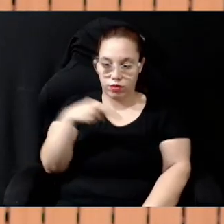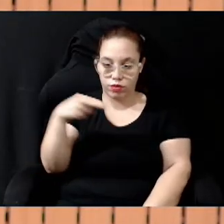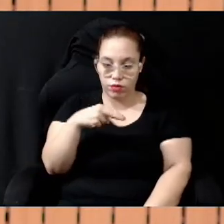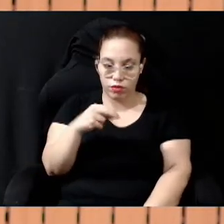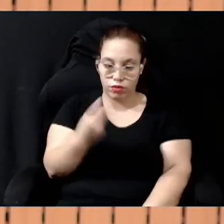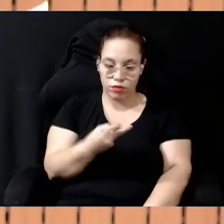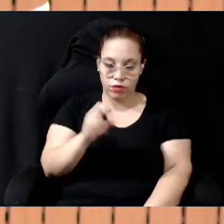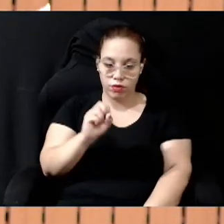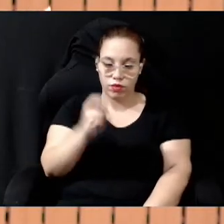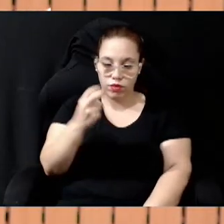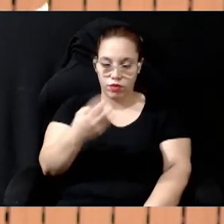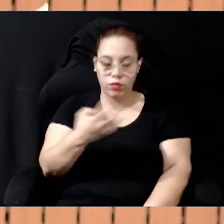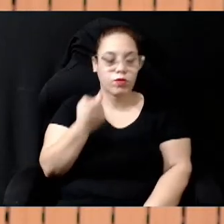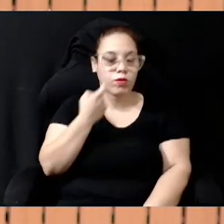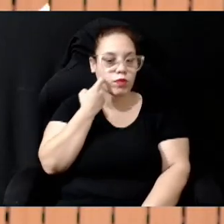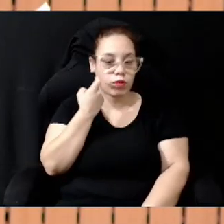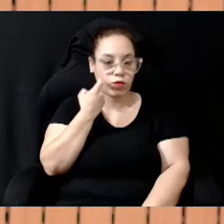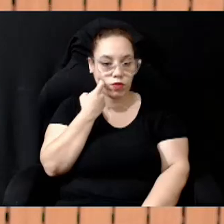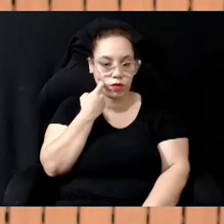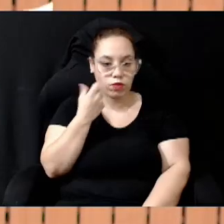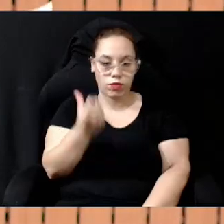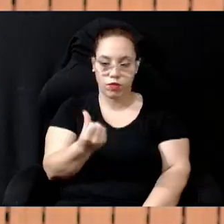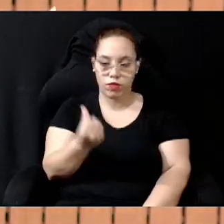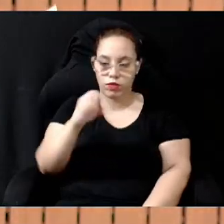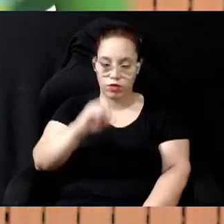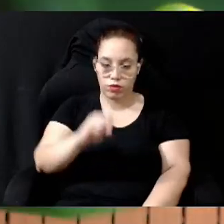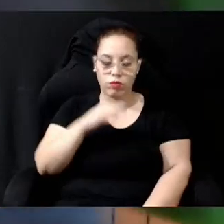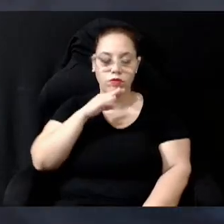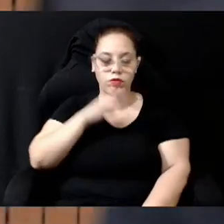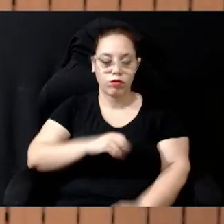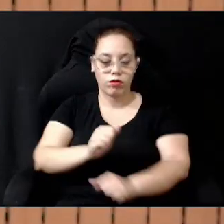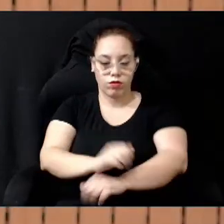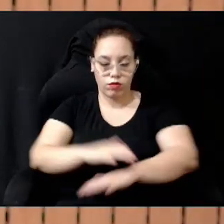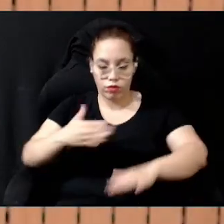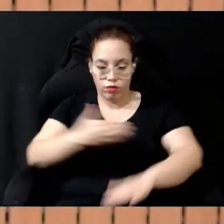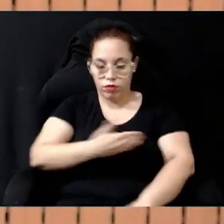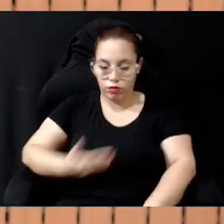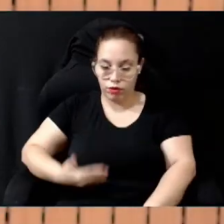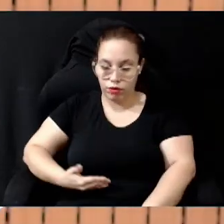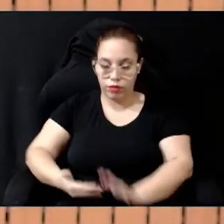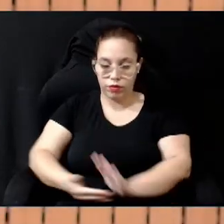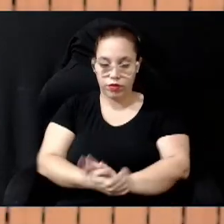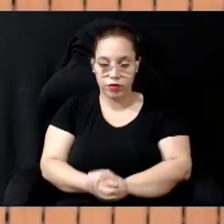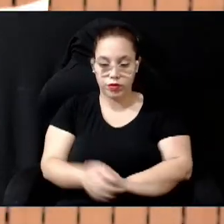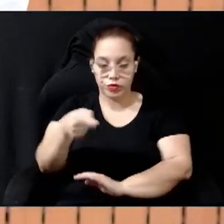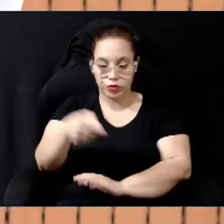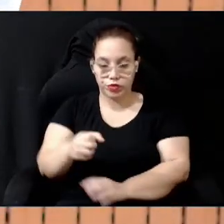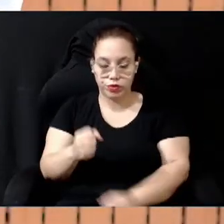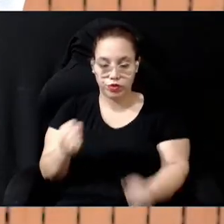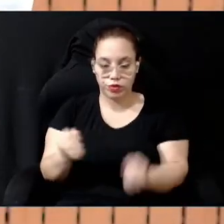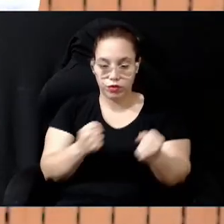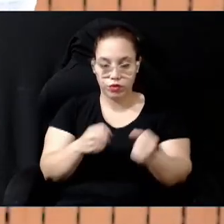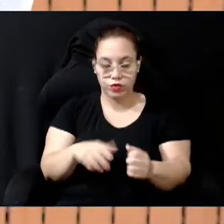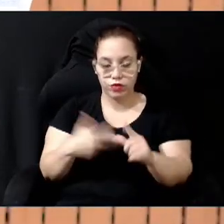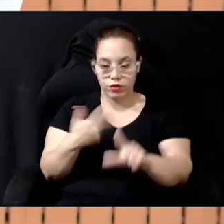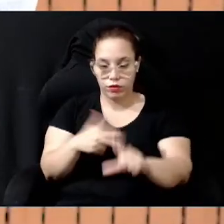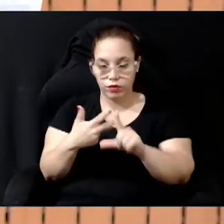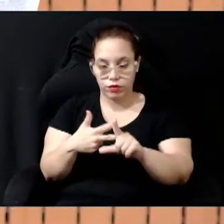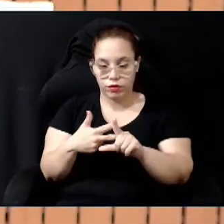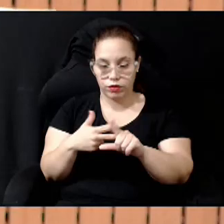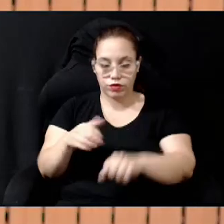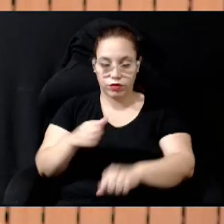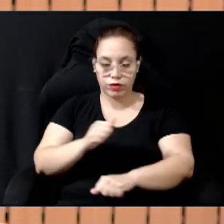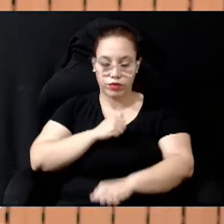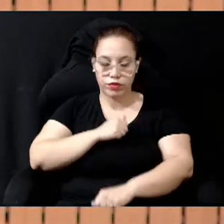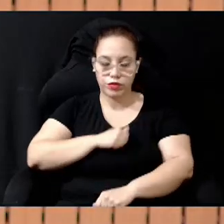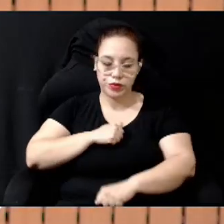2024, sexta-feira, às 18 horas, no plenário José Maria Motozinho desse Poder Legislativo, localizado na Avenida da Saudade,